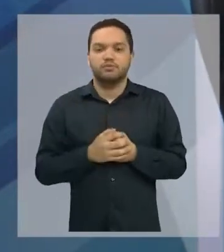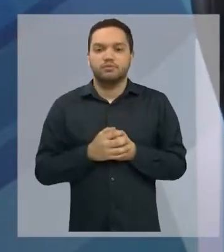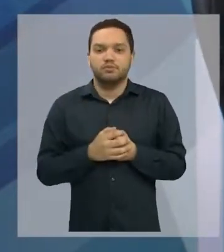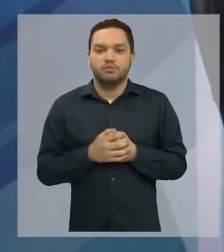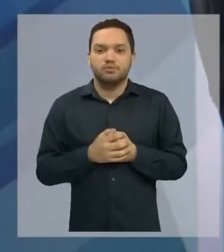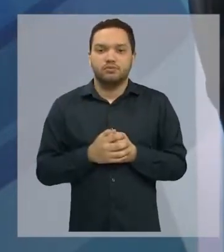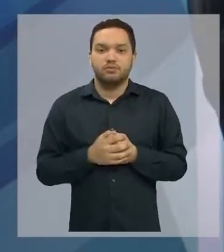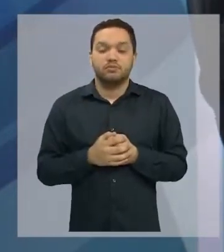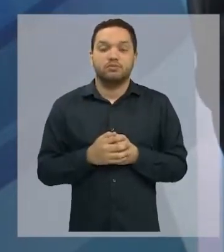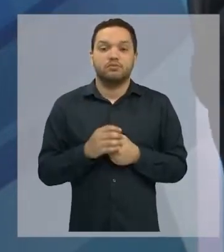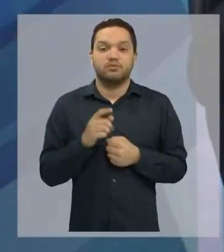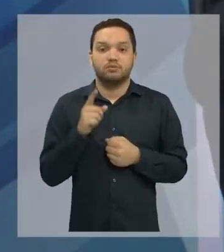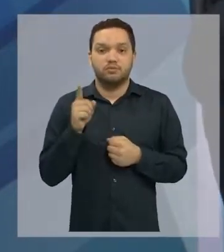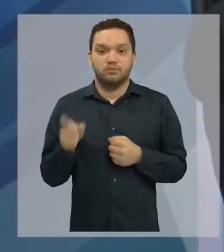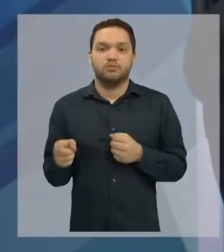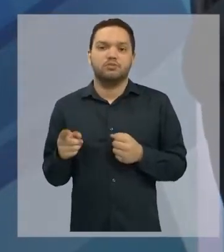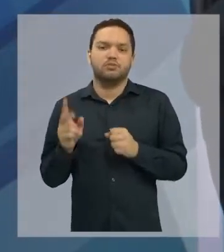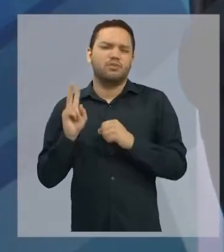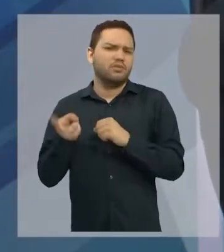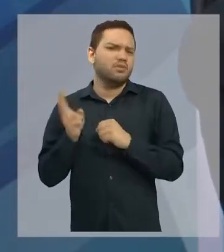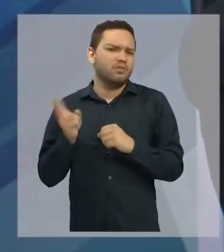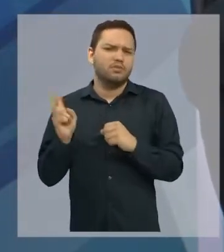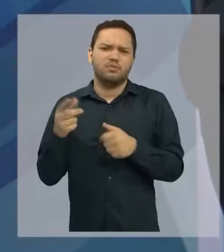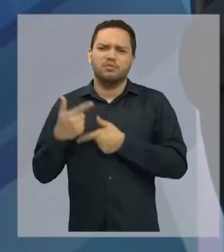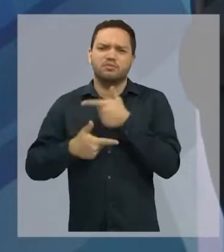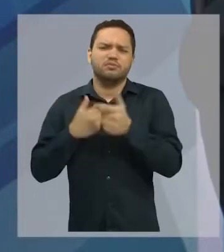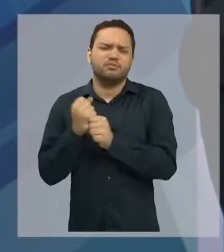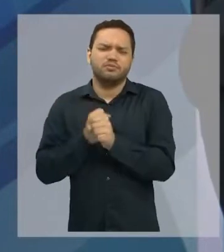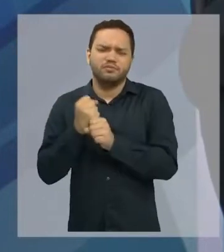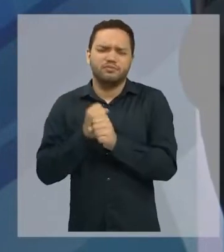que estão naquelas posições há muito tempo.